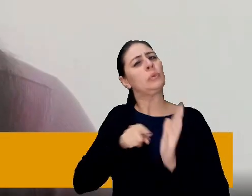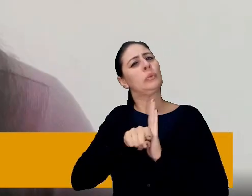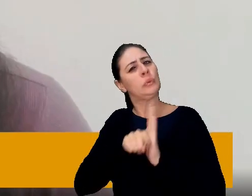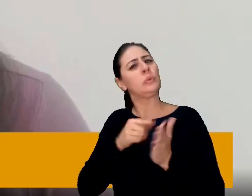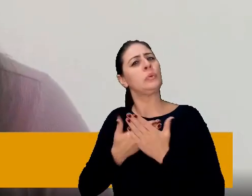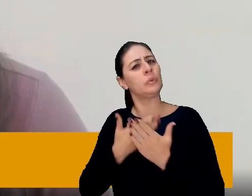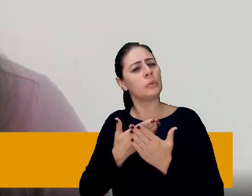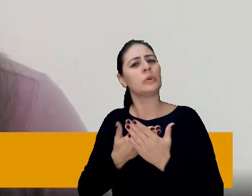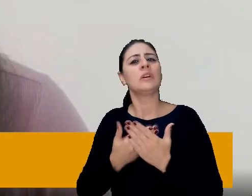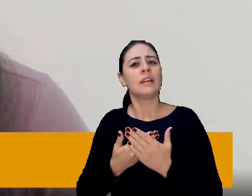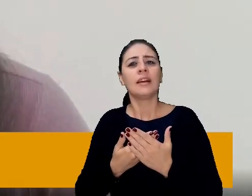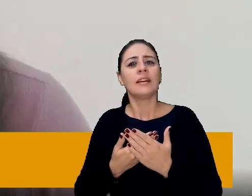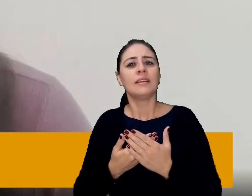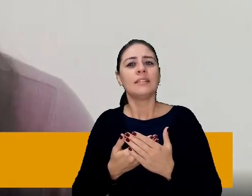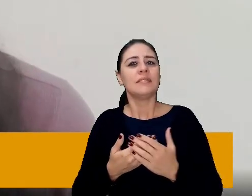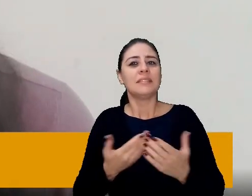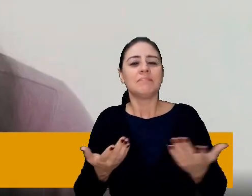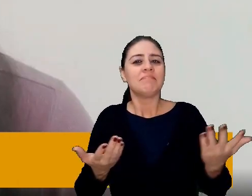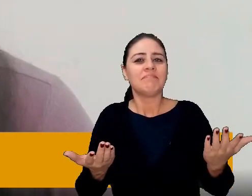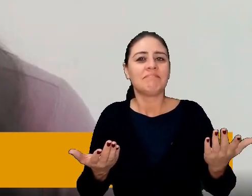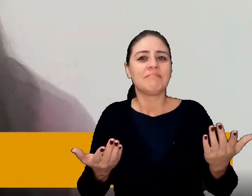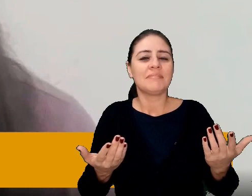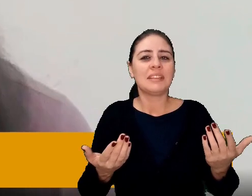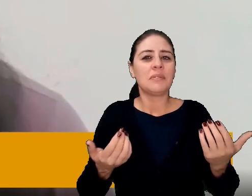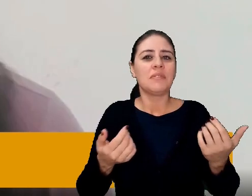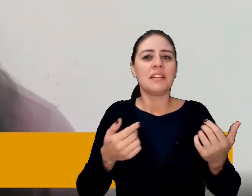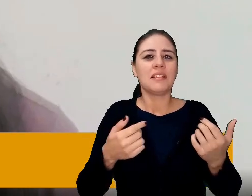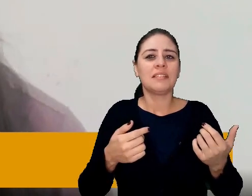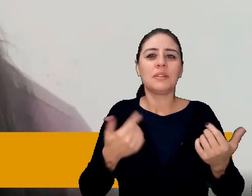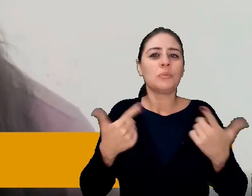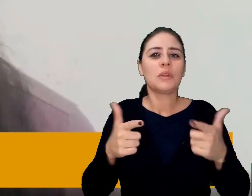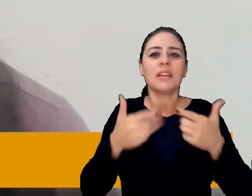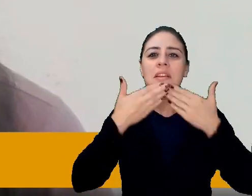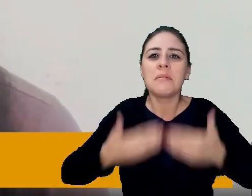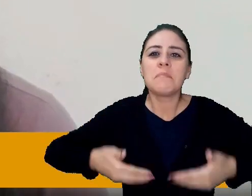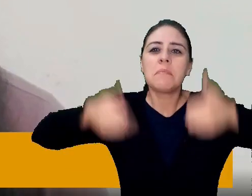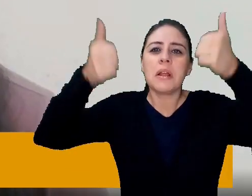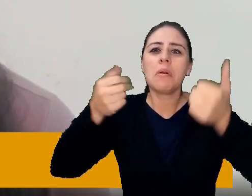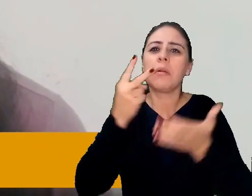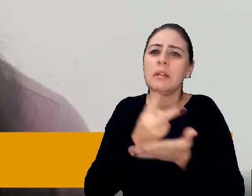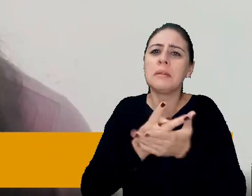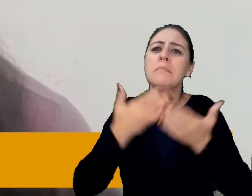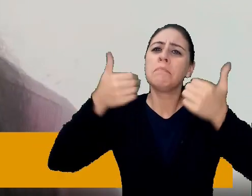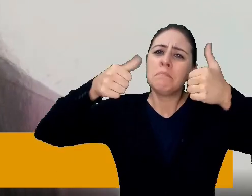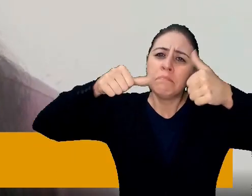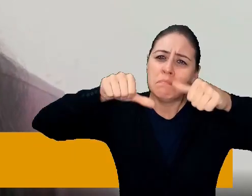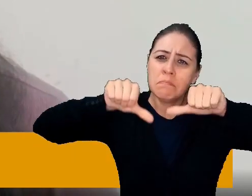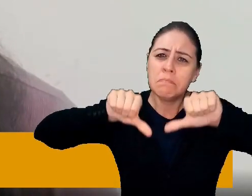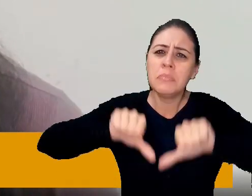aquele espaço, ele reforça esses fenótipos, esses estereótipos, essas coisas